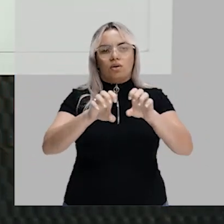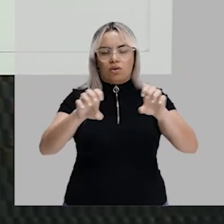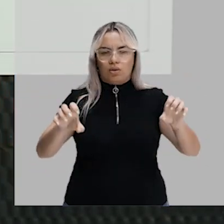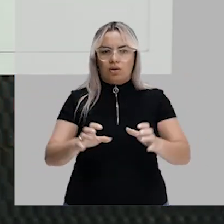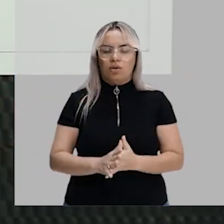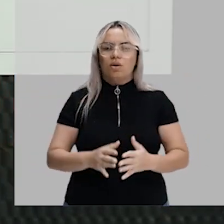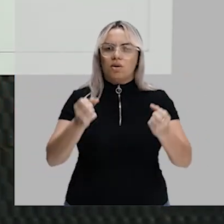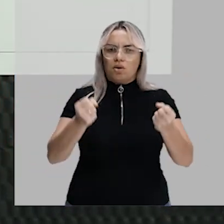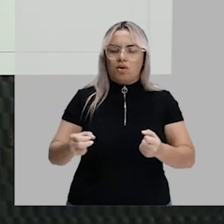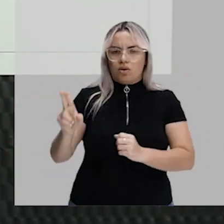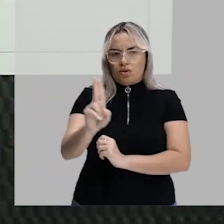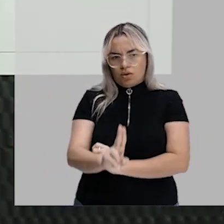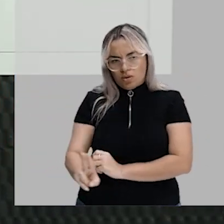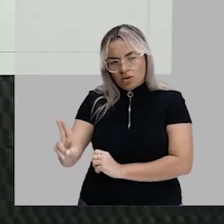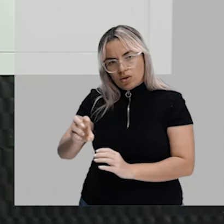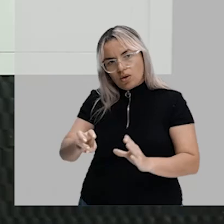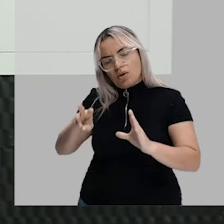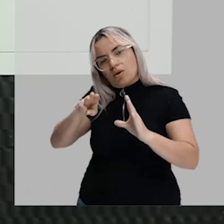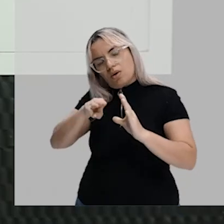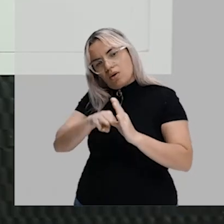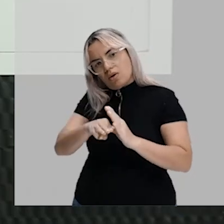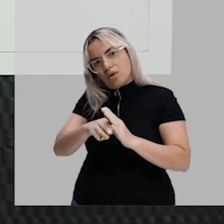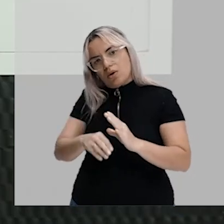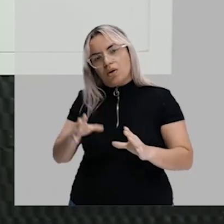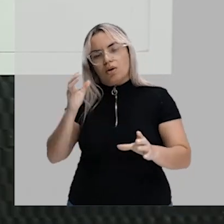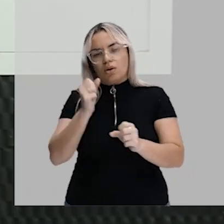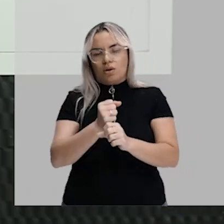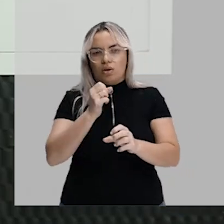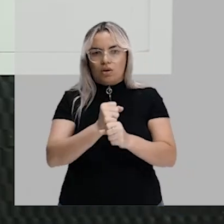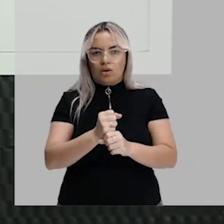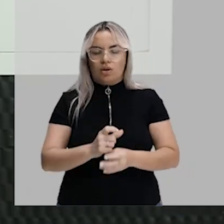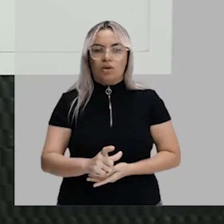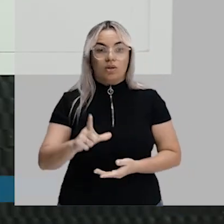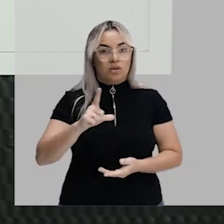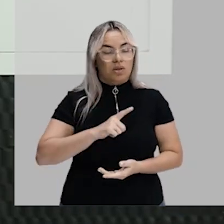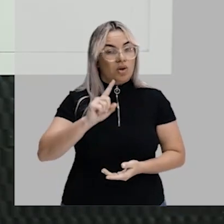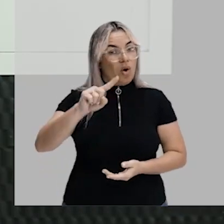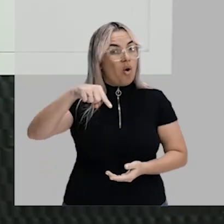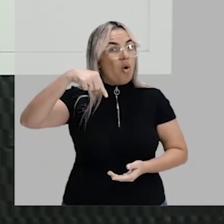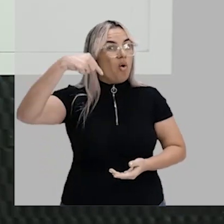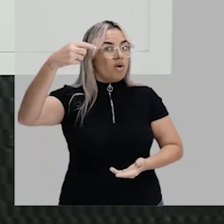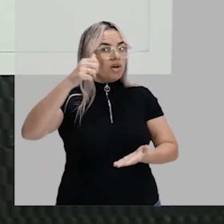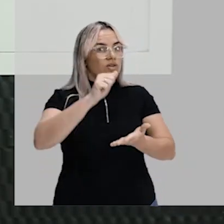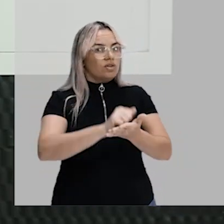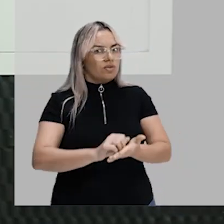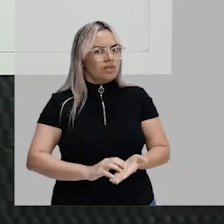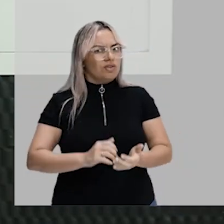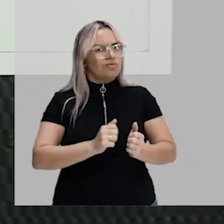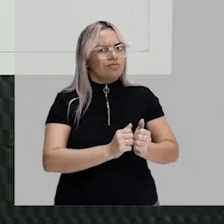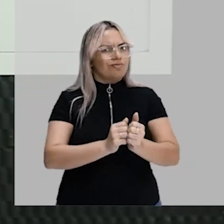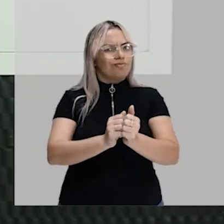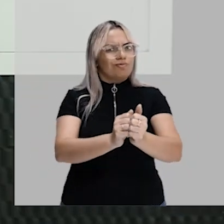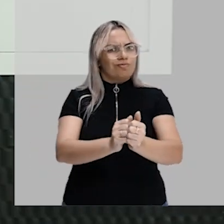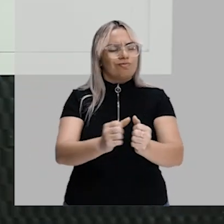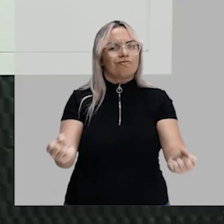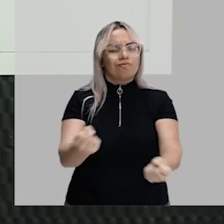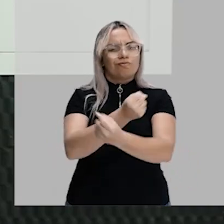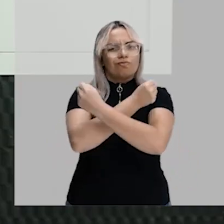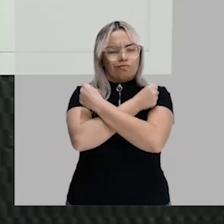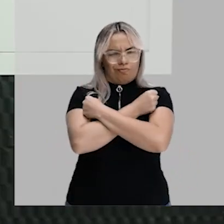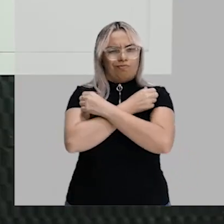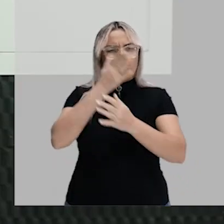a gente pode usar artifícios né de cálculo tem outra aula de exercícios acompanhe lá abraço a todos já sabe